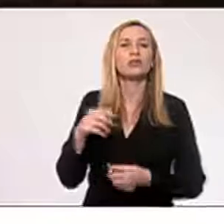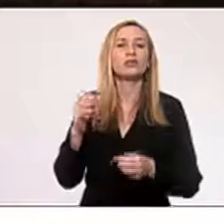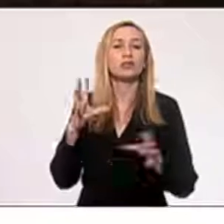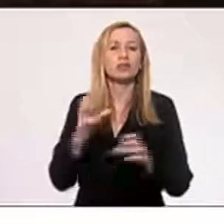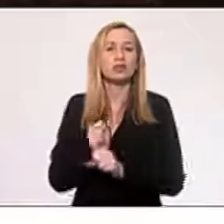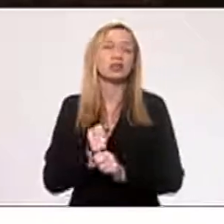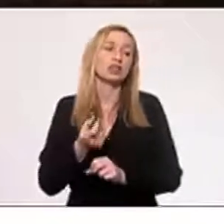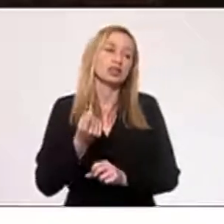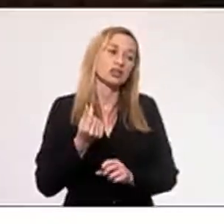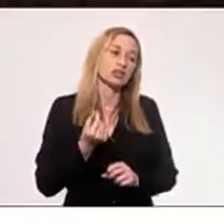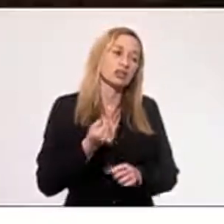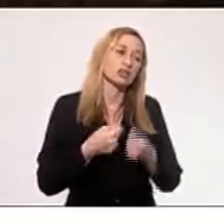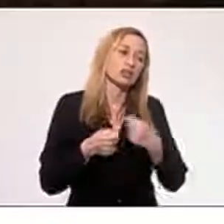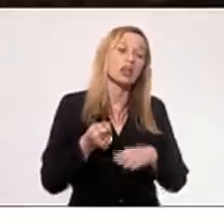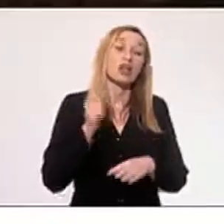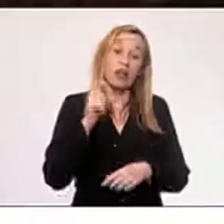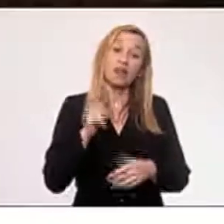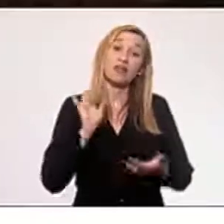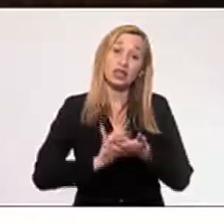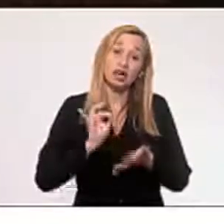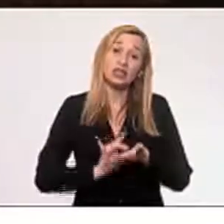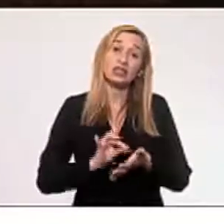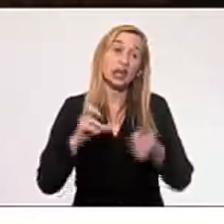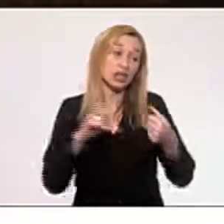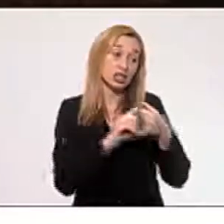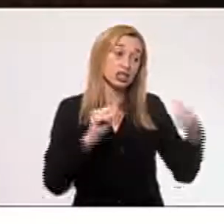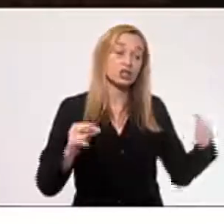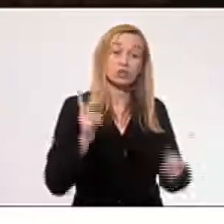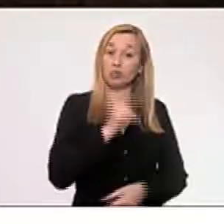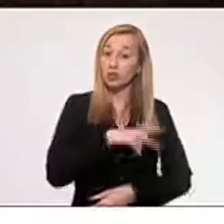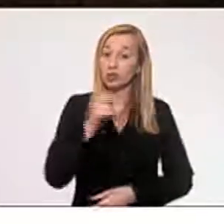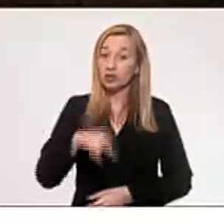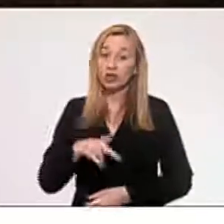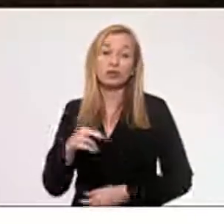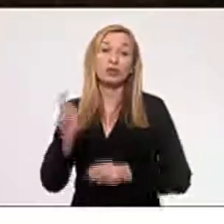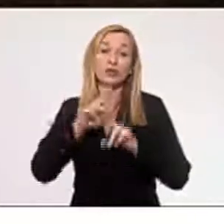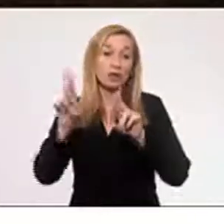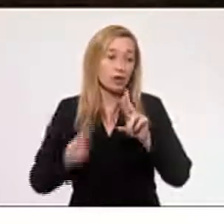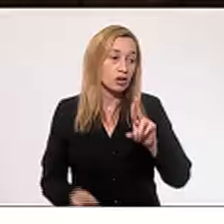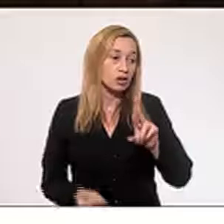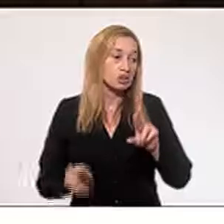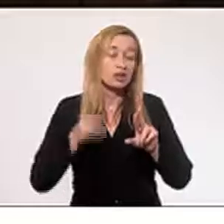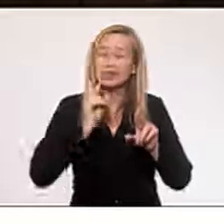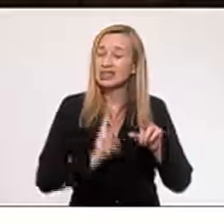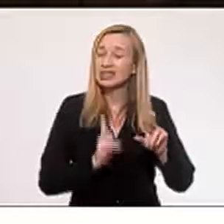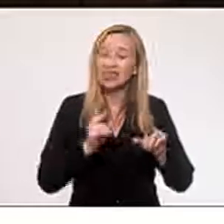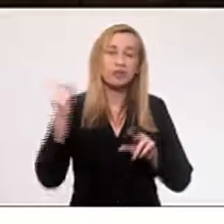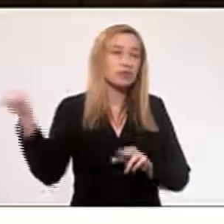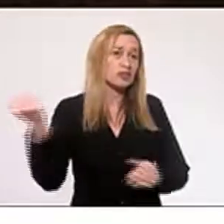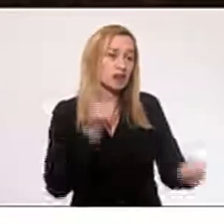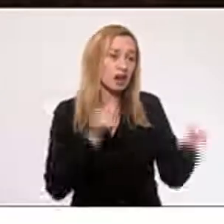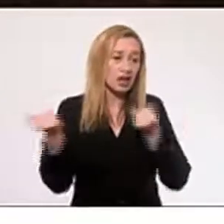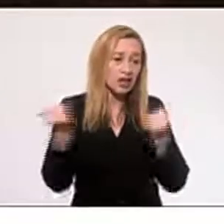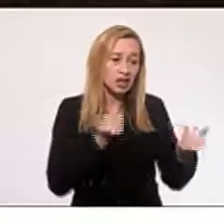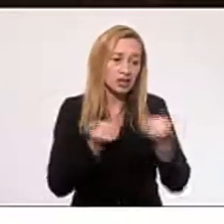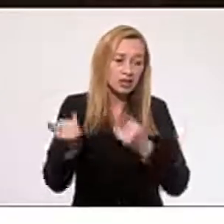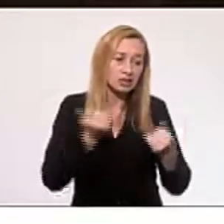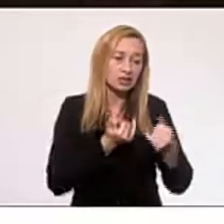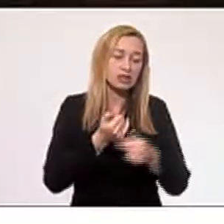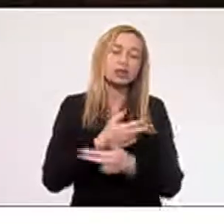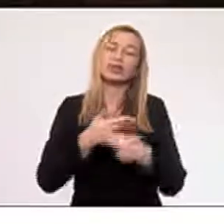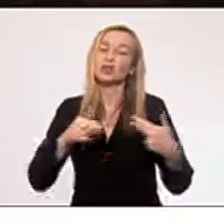é um dos indicadores. Artigos publicados por professores da UERJ são frequentemente citados por seus pares em